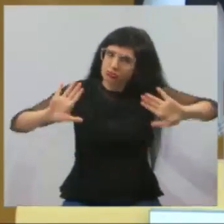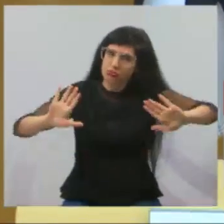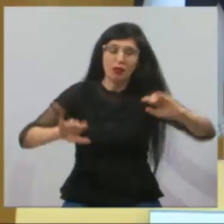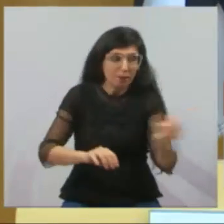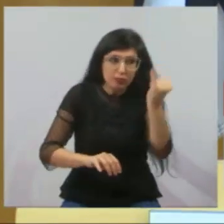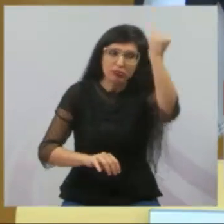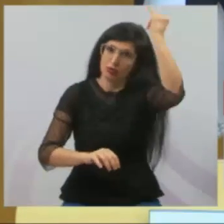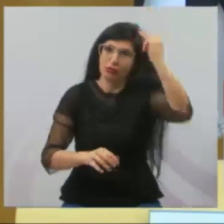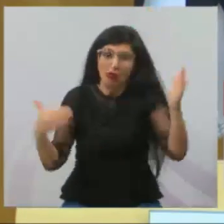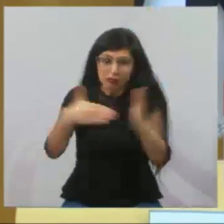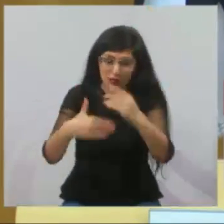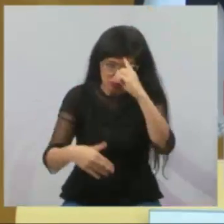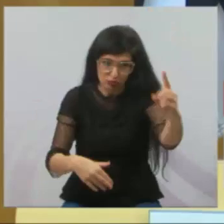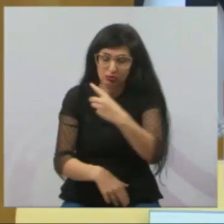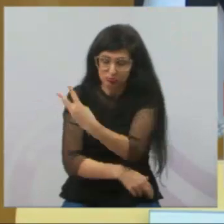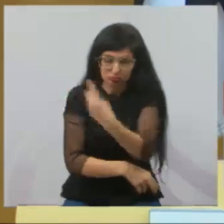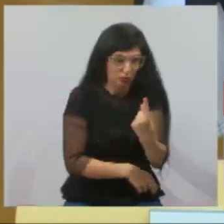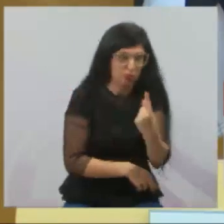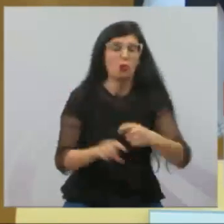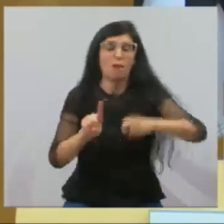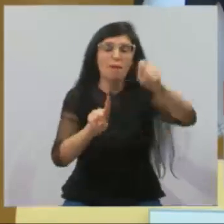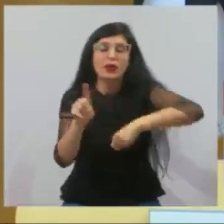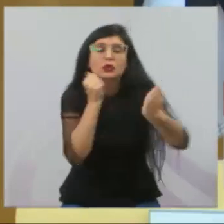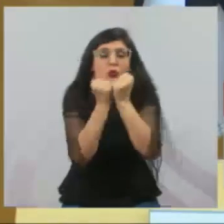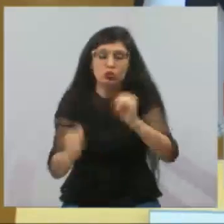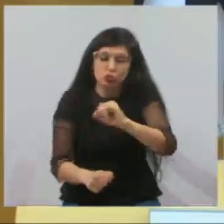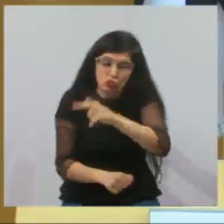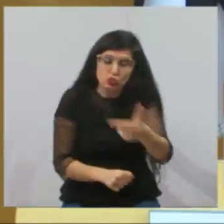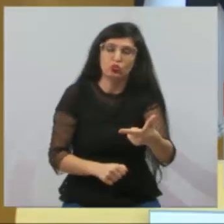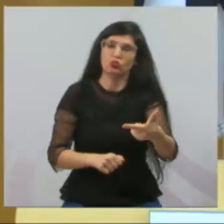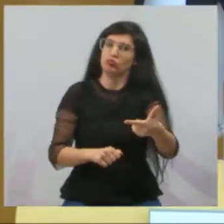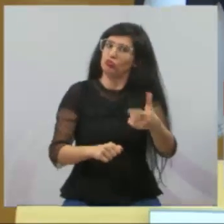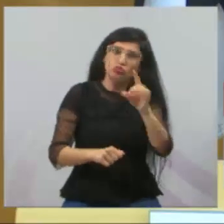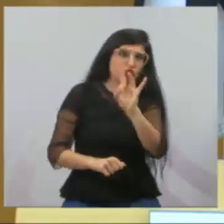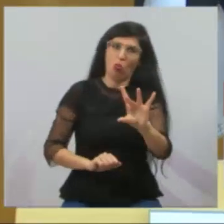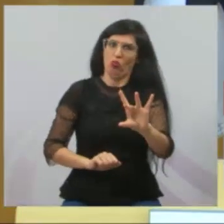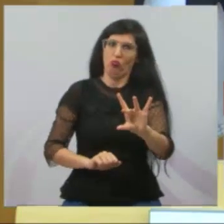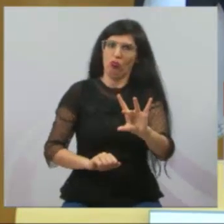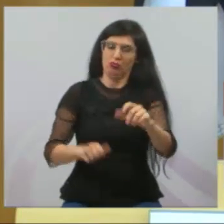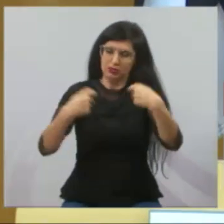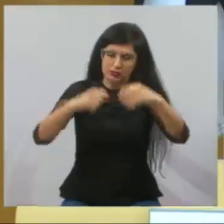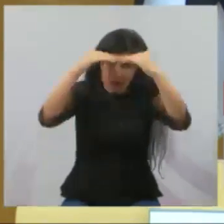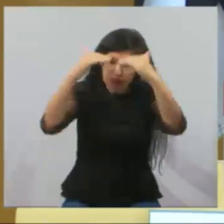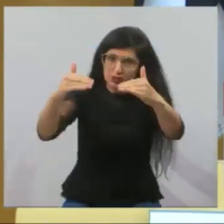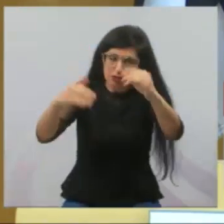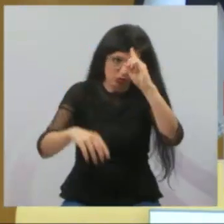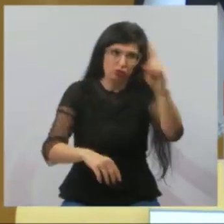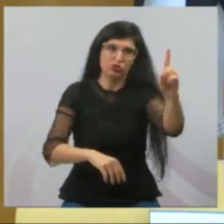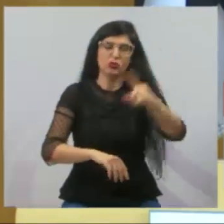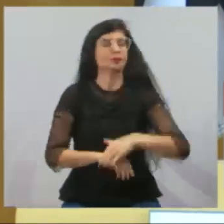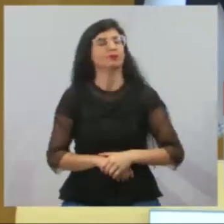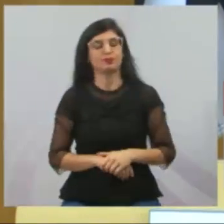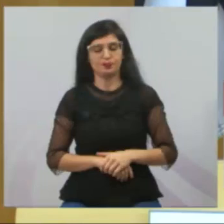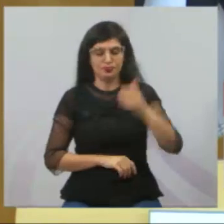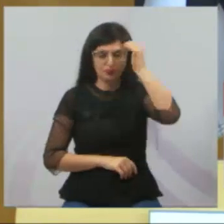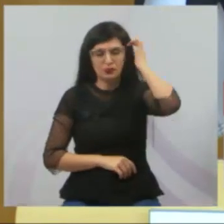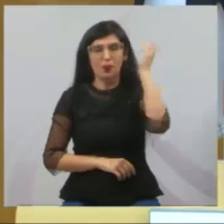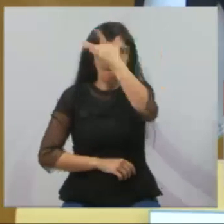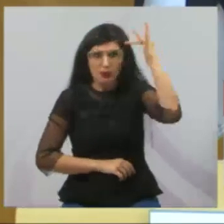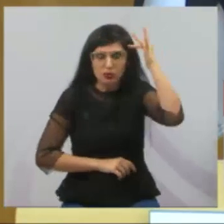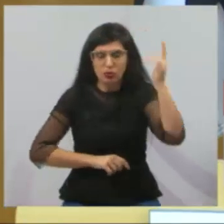importantes. Essa alteração do projeto, ela acaba alterando a alíquota de contribuição dos